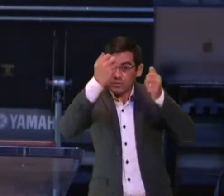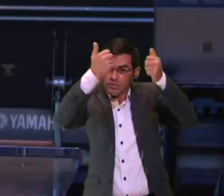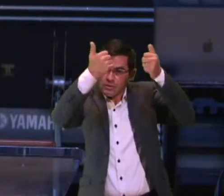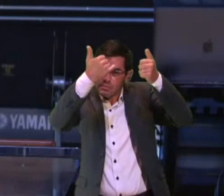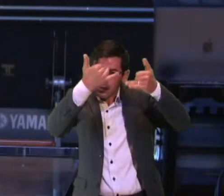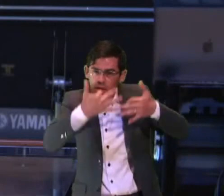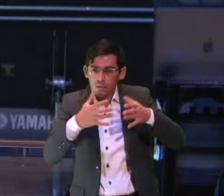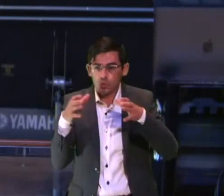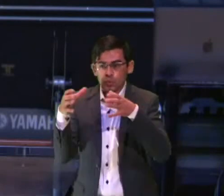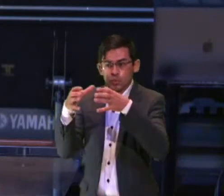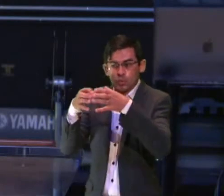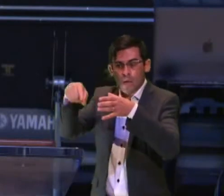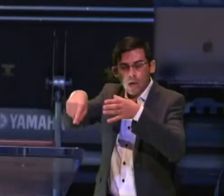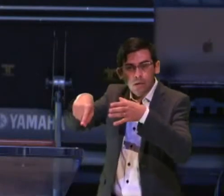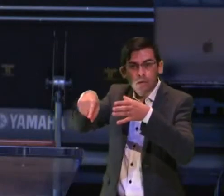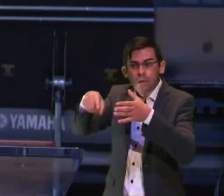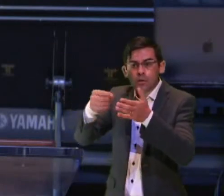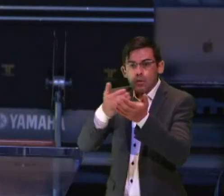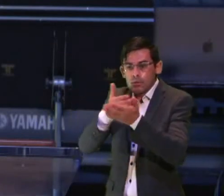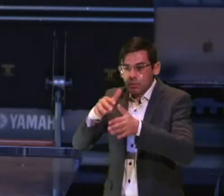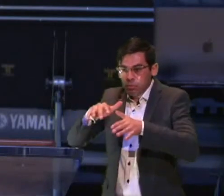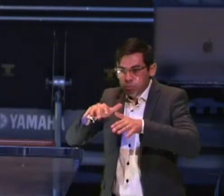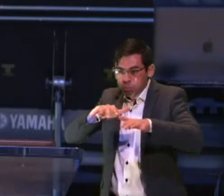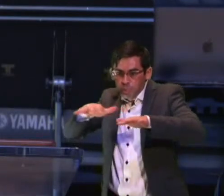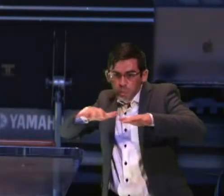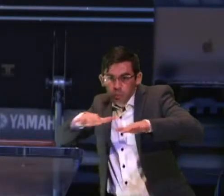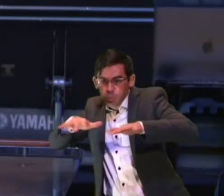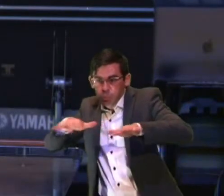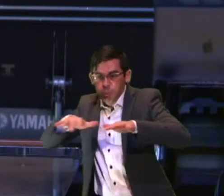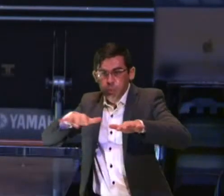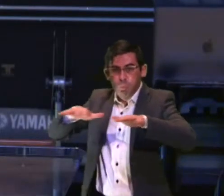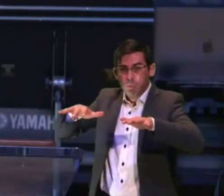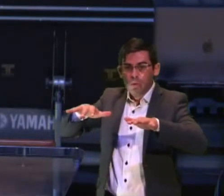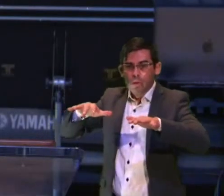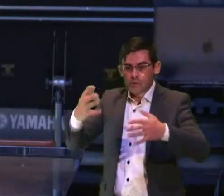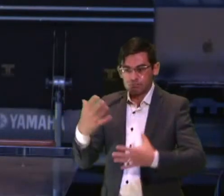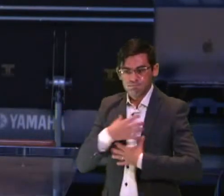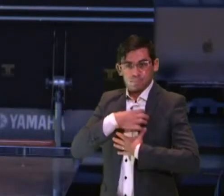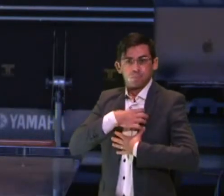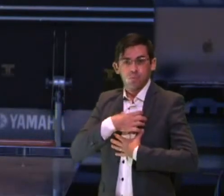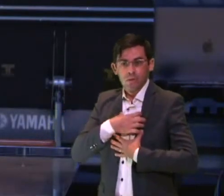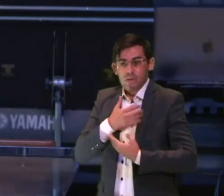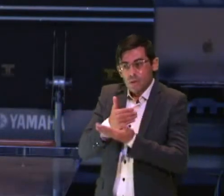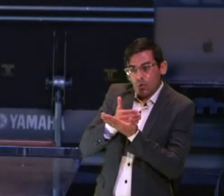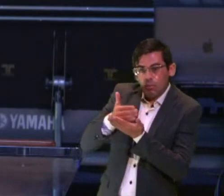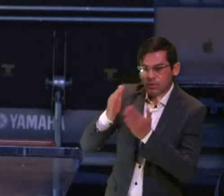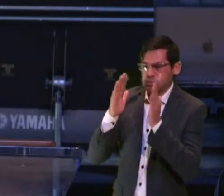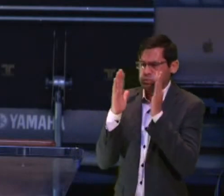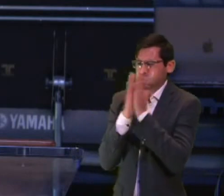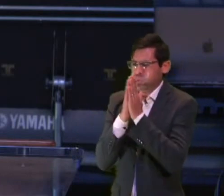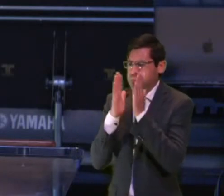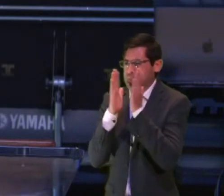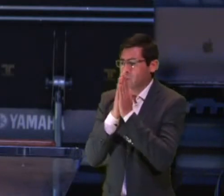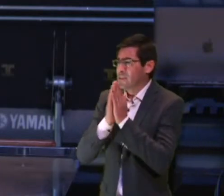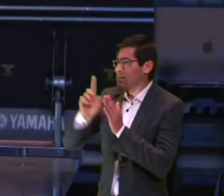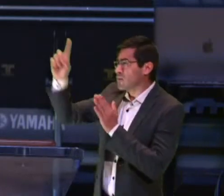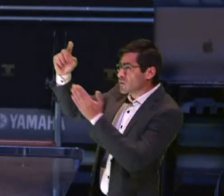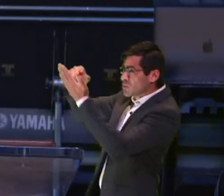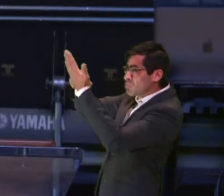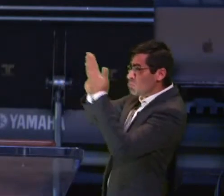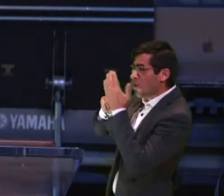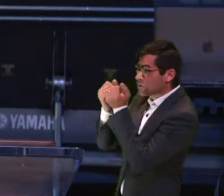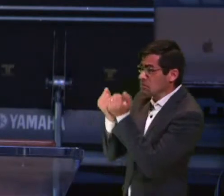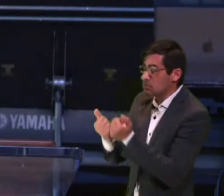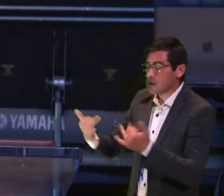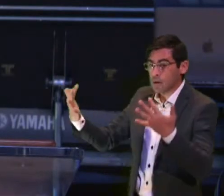onde eles estão reunidos começa a tremer, a chacoalhar. E eles começam a orar pedindo por sinais.